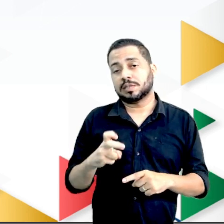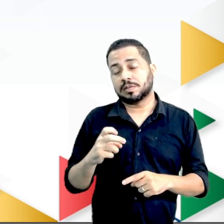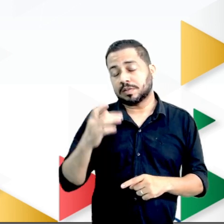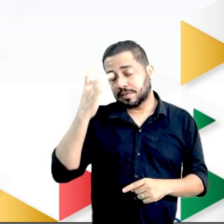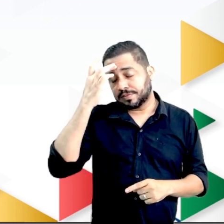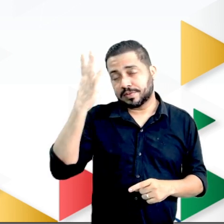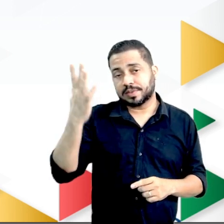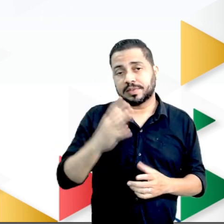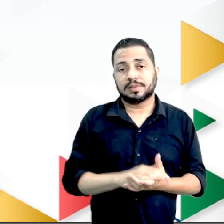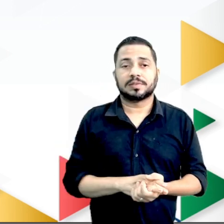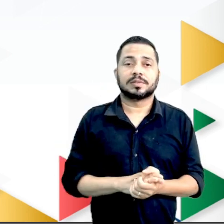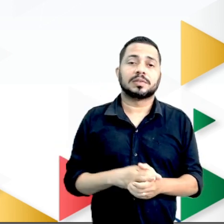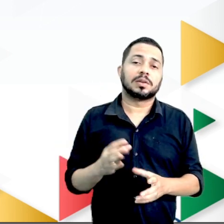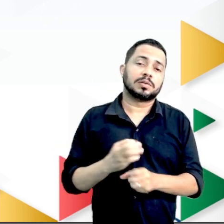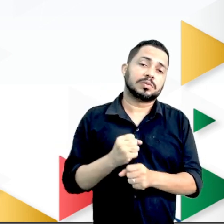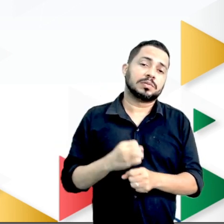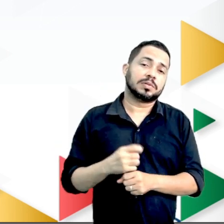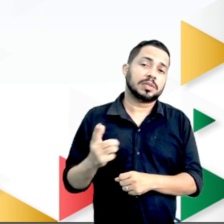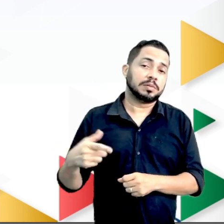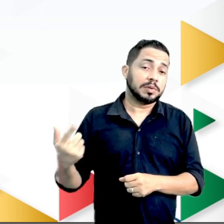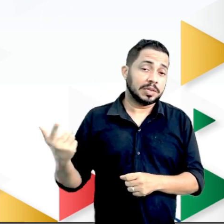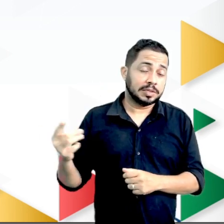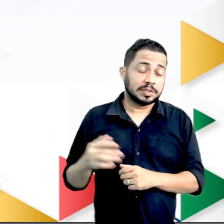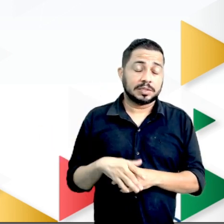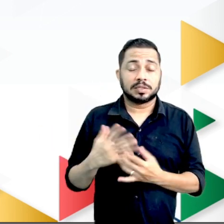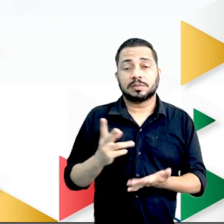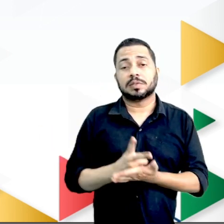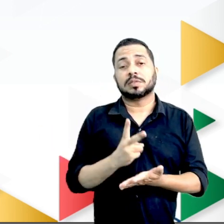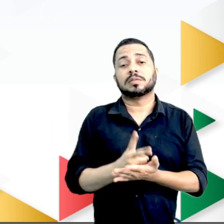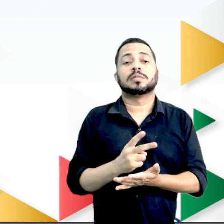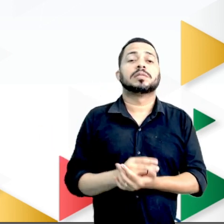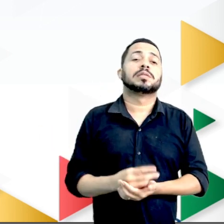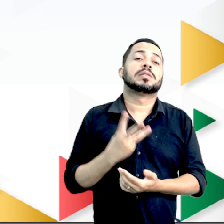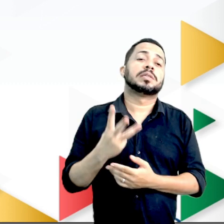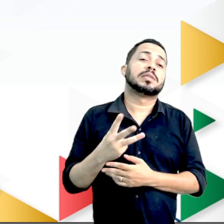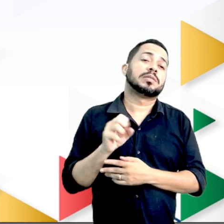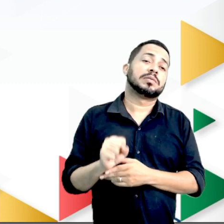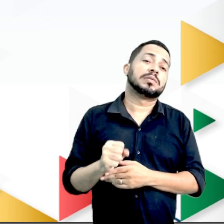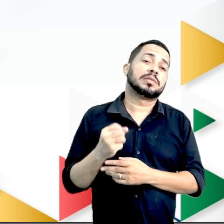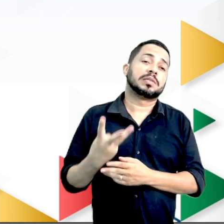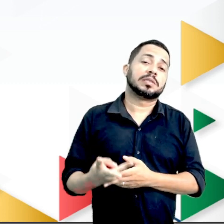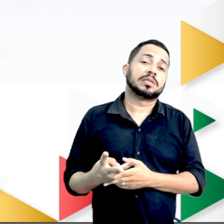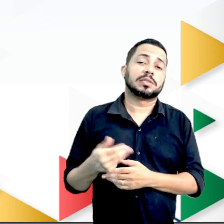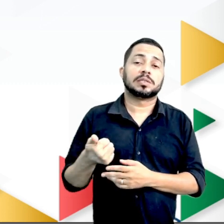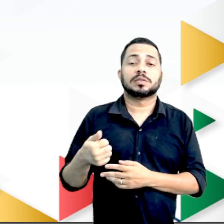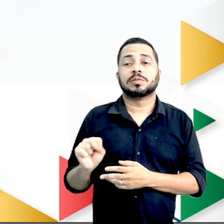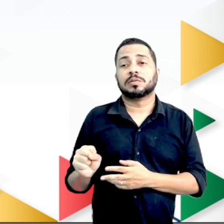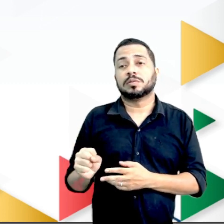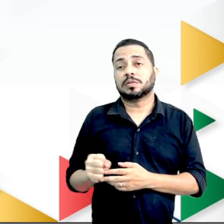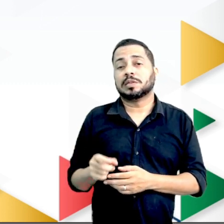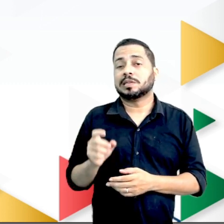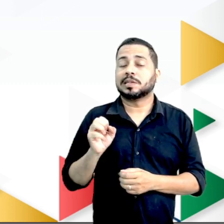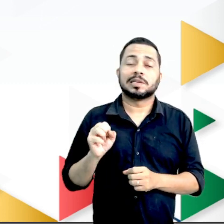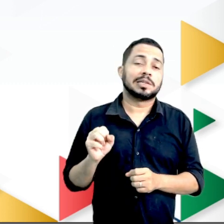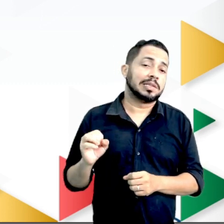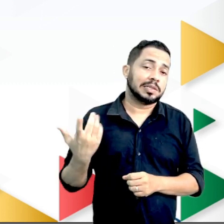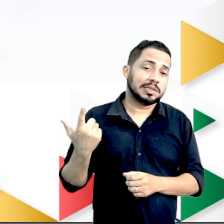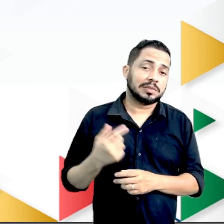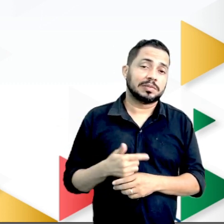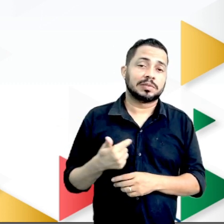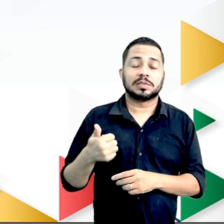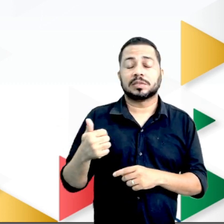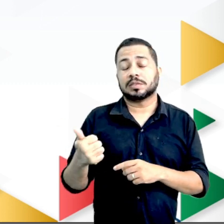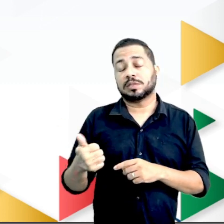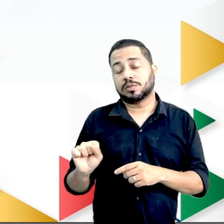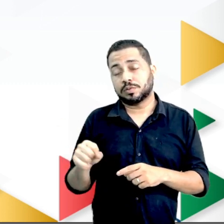fácil, e aí já iria calcular os demais. Então, a sequência foi 3, 8, 13, 18, e é claro que o próximo seria 18 mais